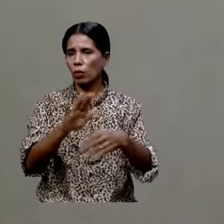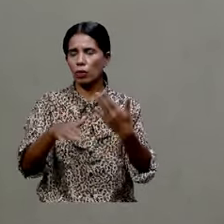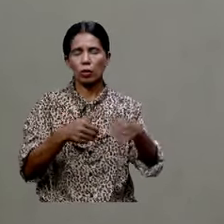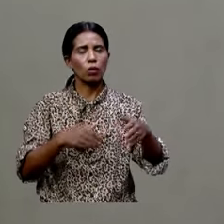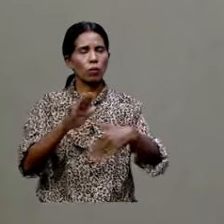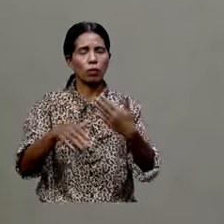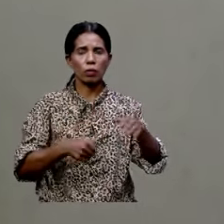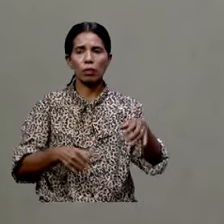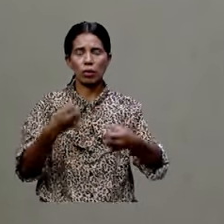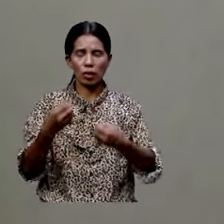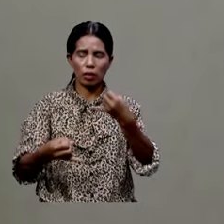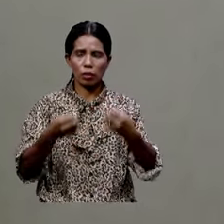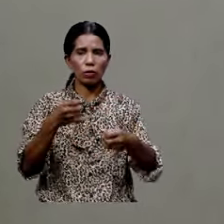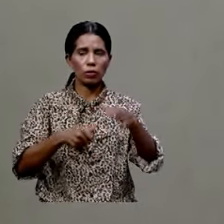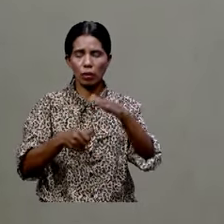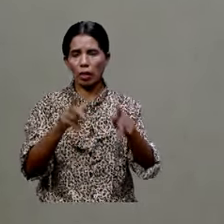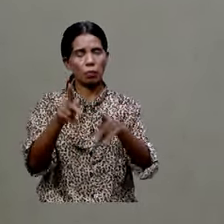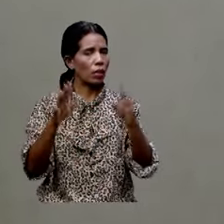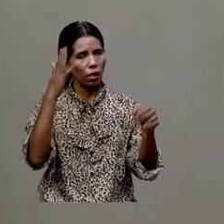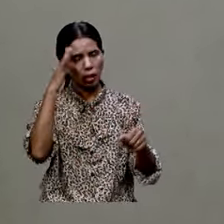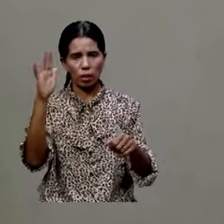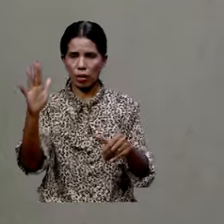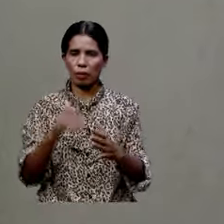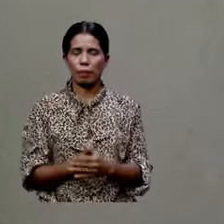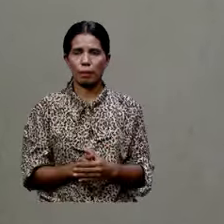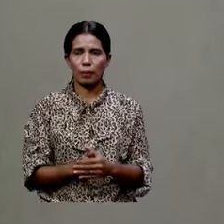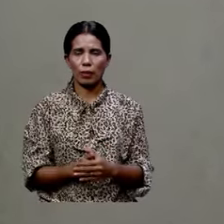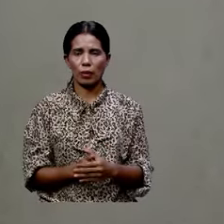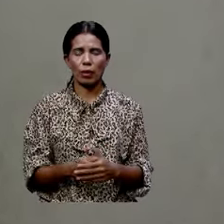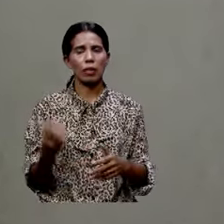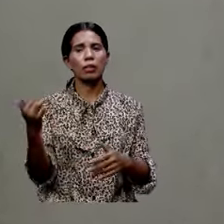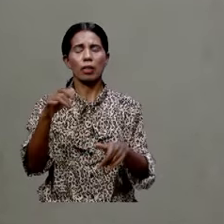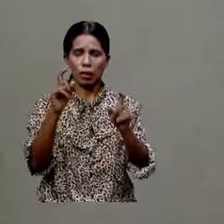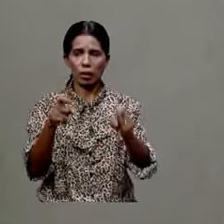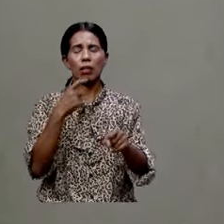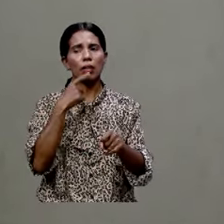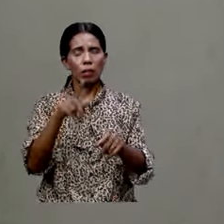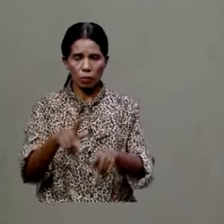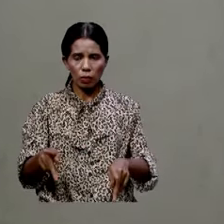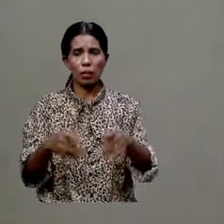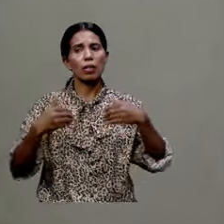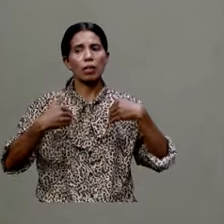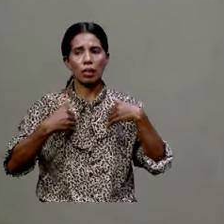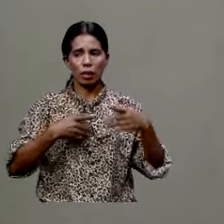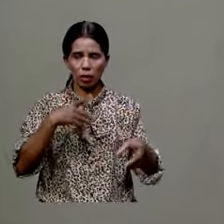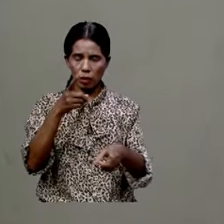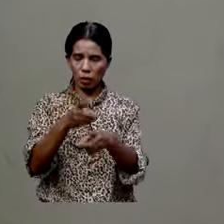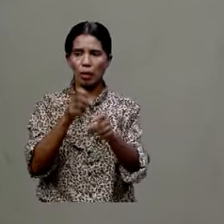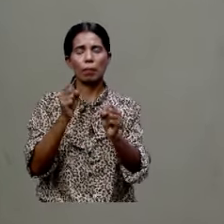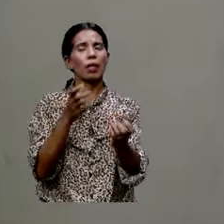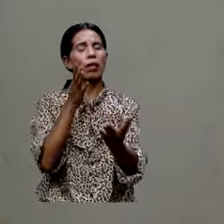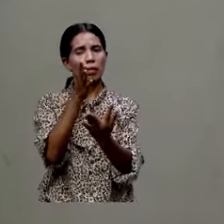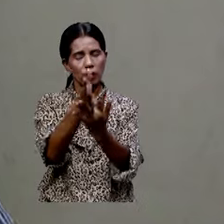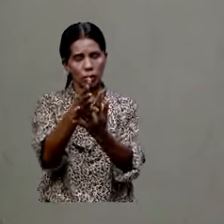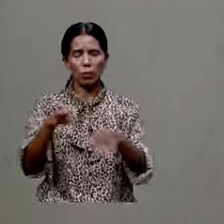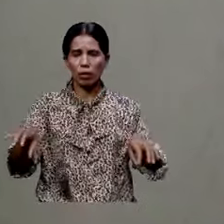justiça. E público nem lá acompanha para a turma. Mas boa tira na Bessira tem consciente que o público nem ia direito pelo acesso ao serviço público,